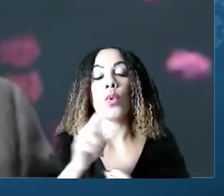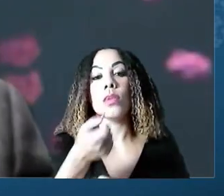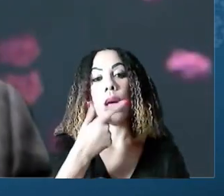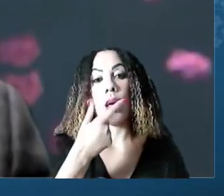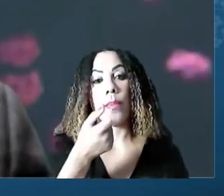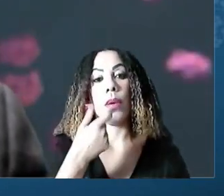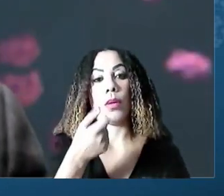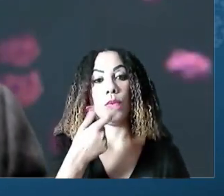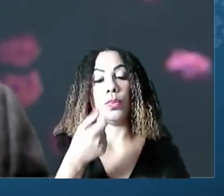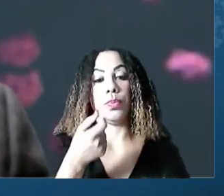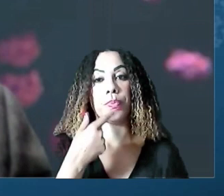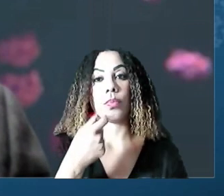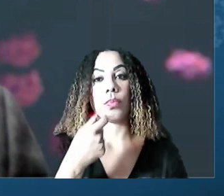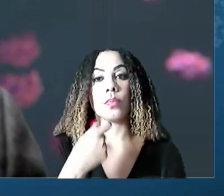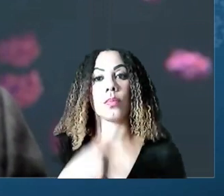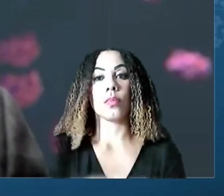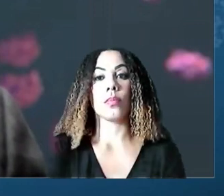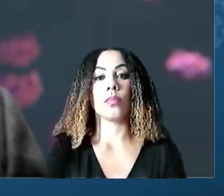medicação.